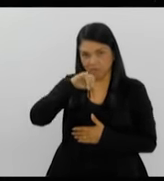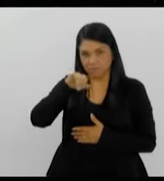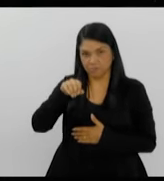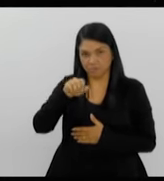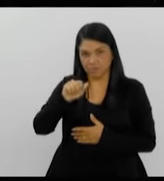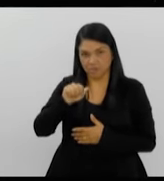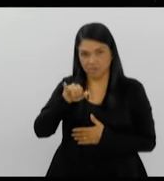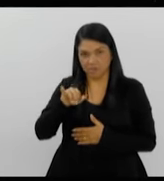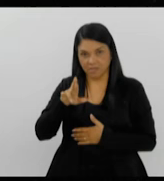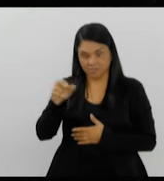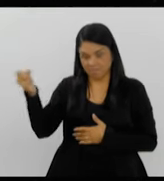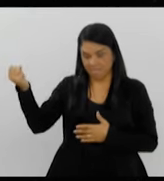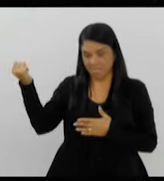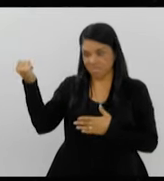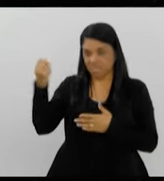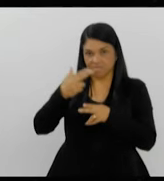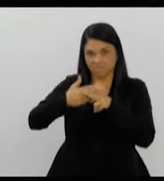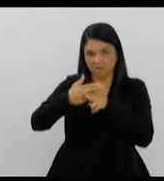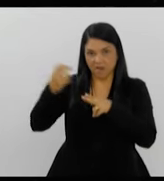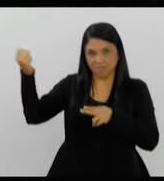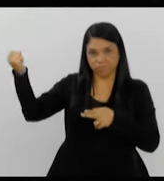recebeu uma facada